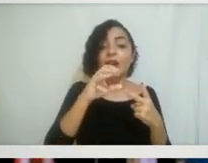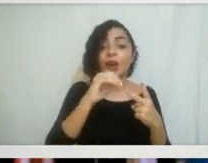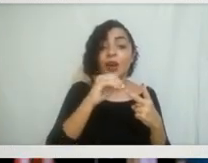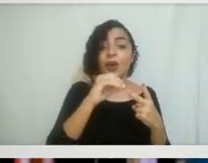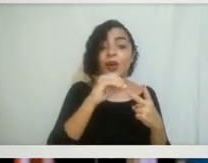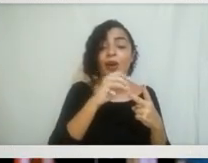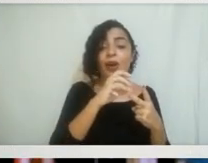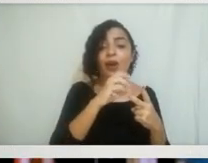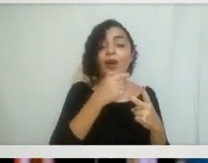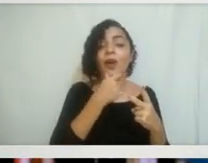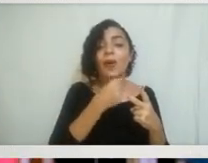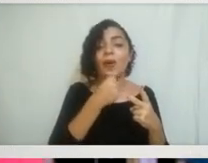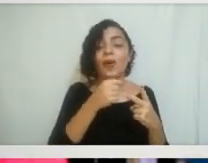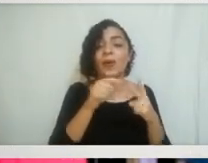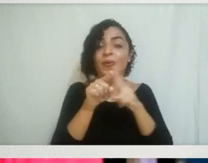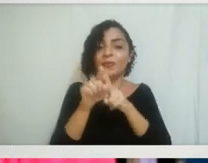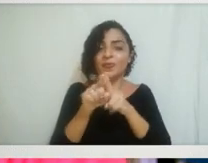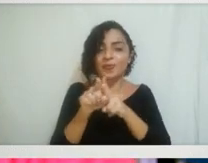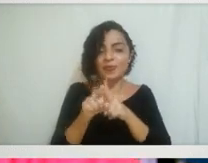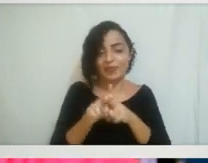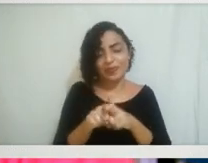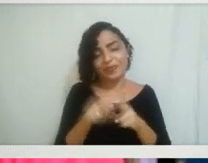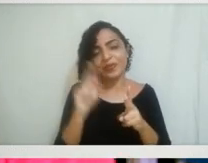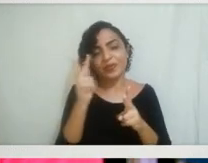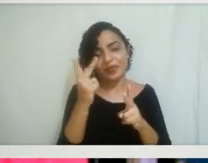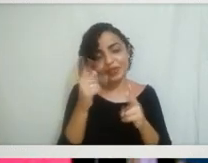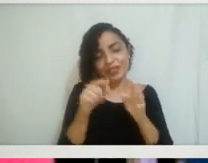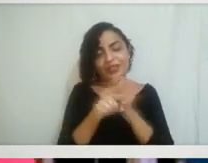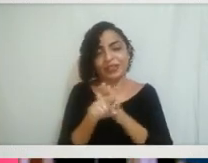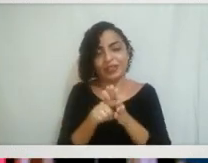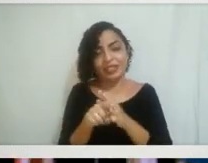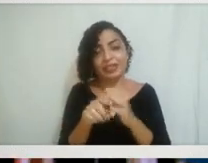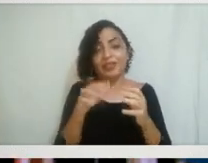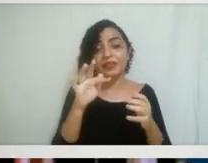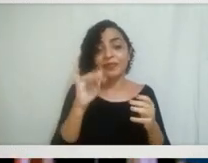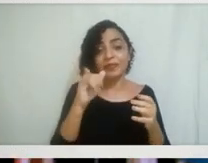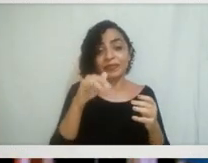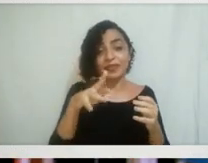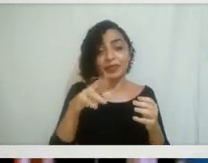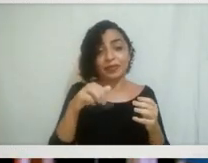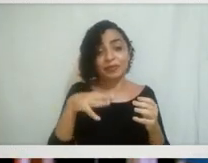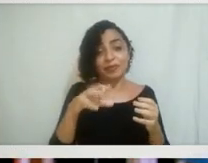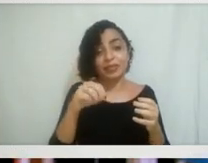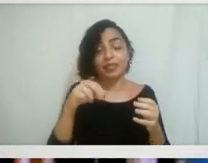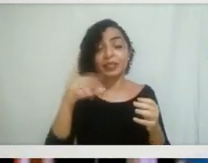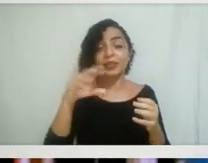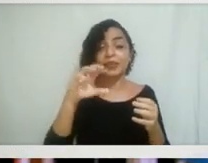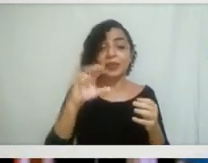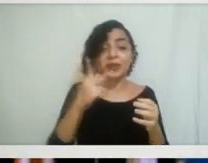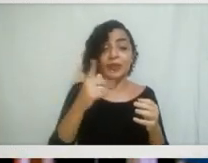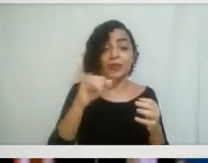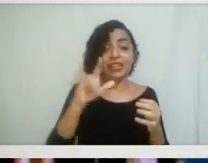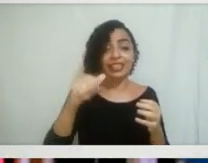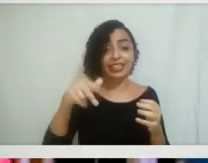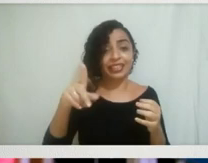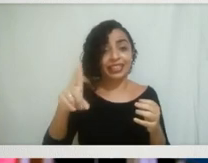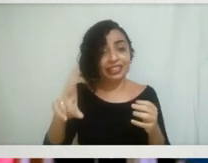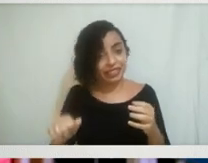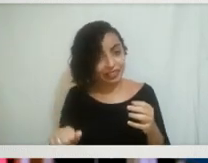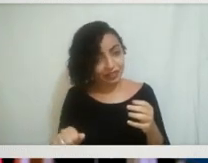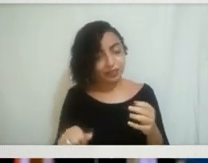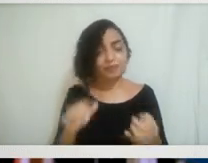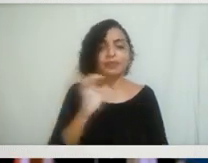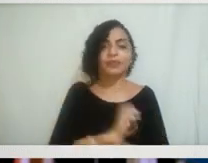Welles no Ceará, pelo pesquisador, historiador e crítico de cinema Firmino Holanda, aqui lançado